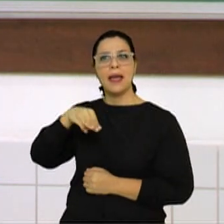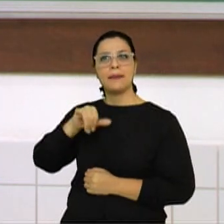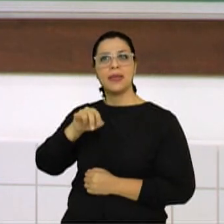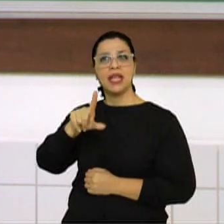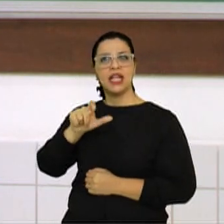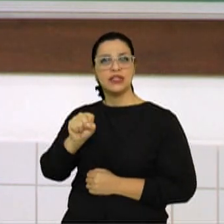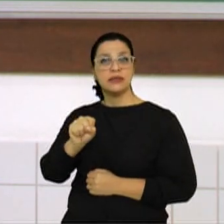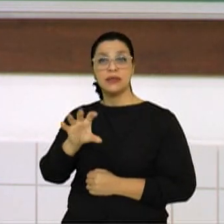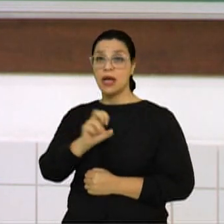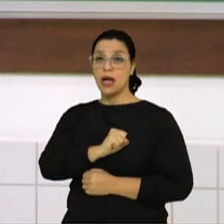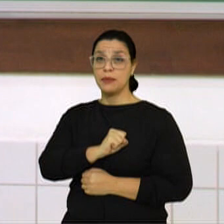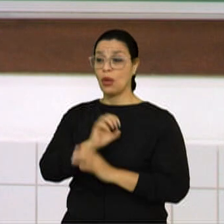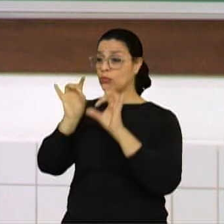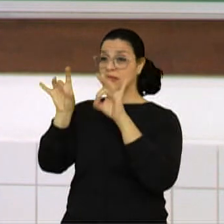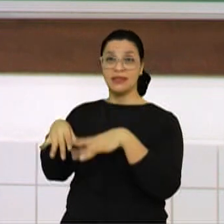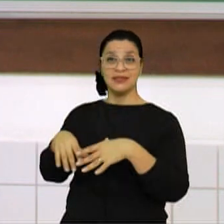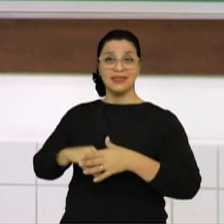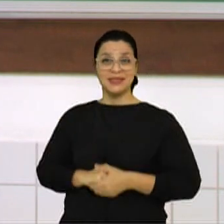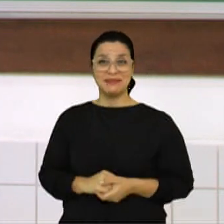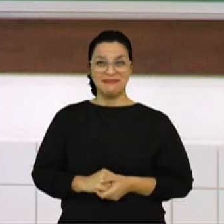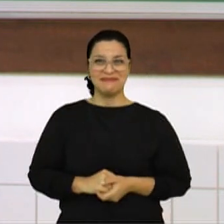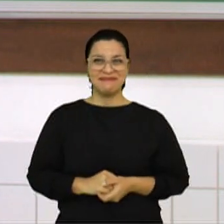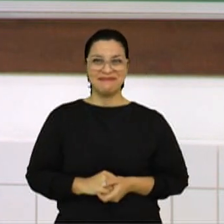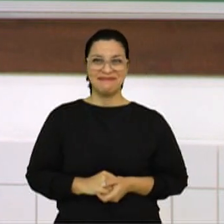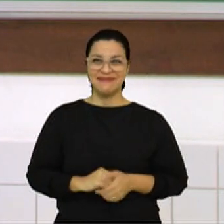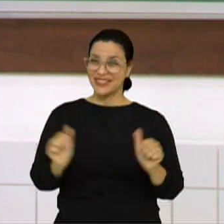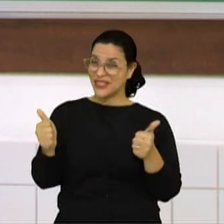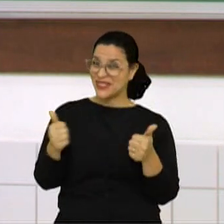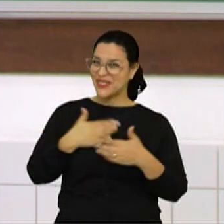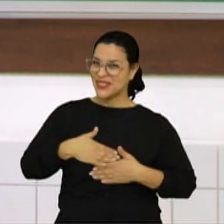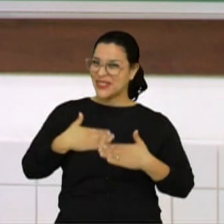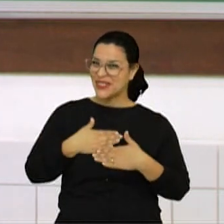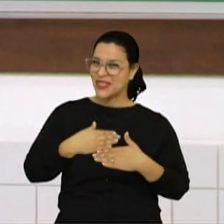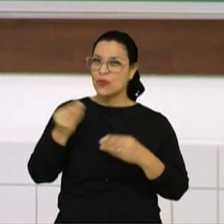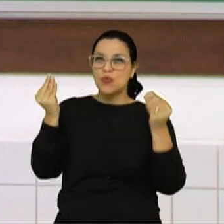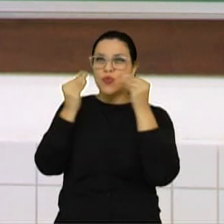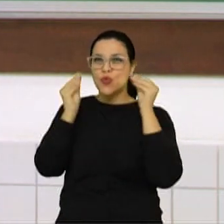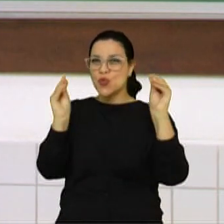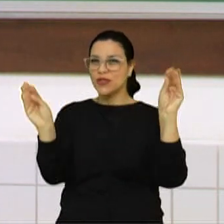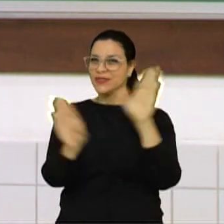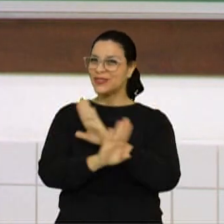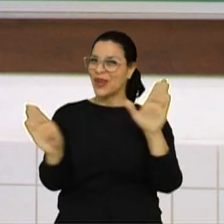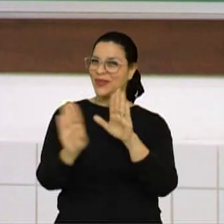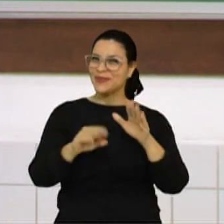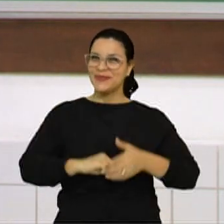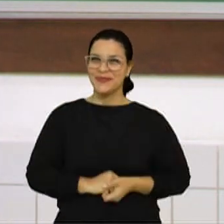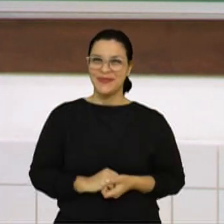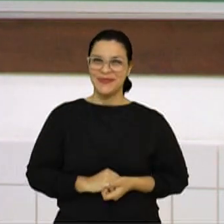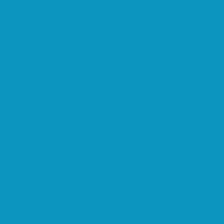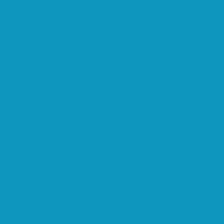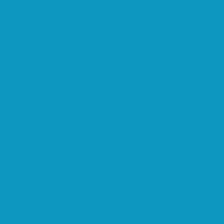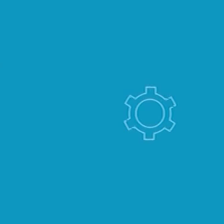Ameixas, ame-as ou deixe-as. E aí, gostou? Beijo grande, fui!